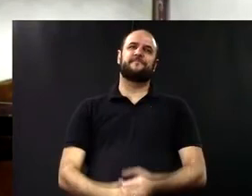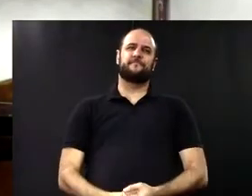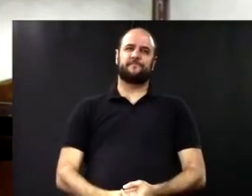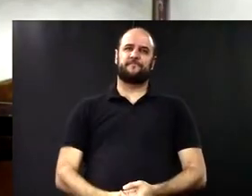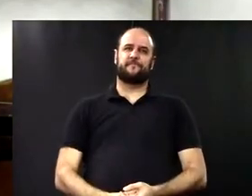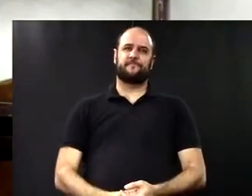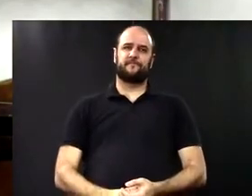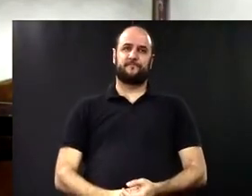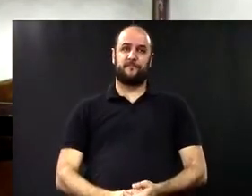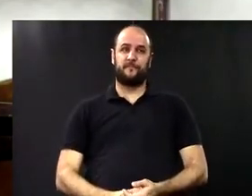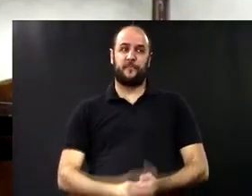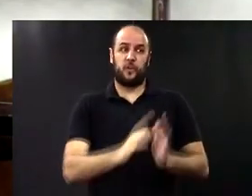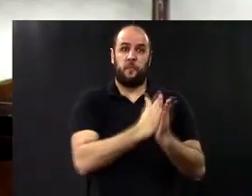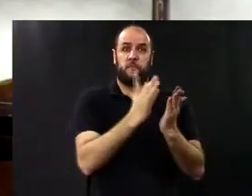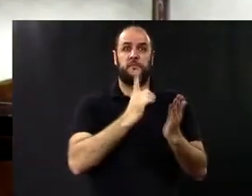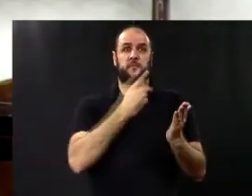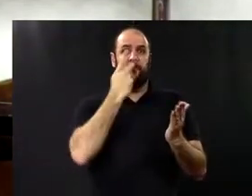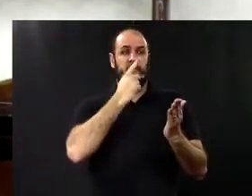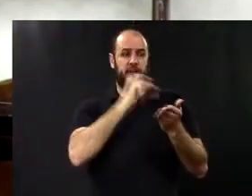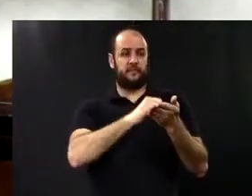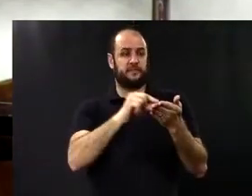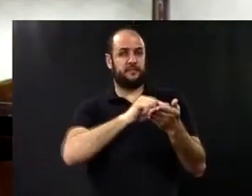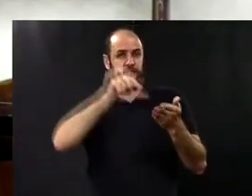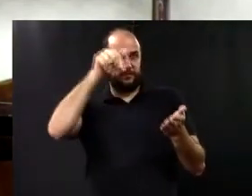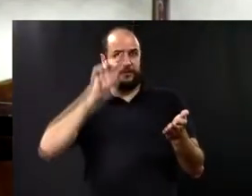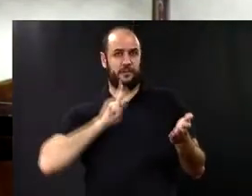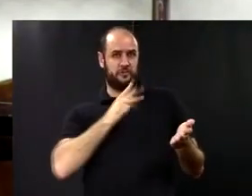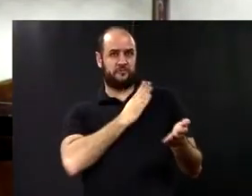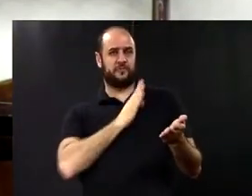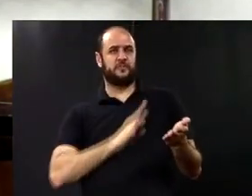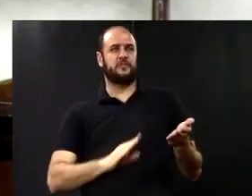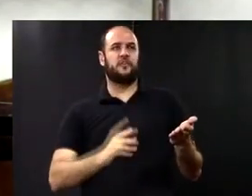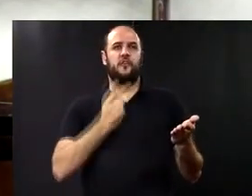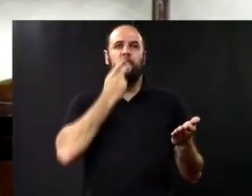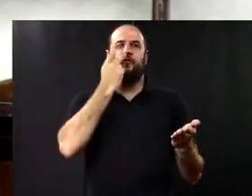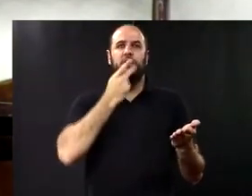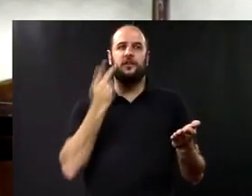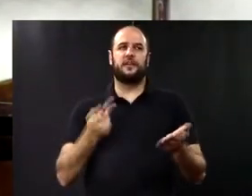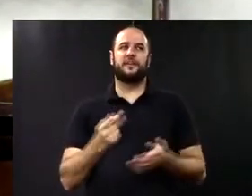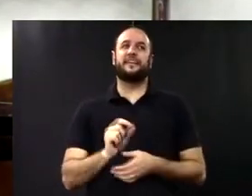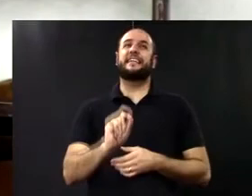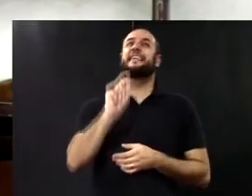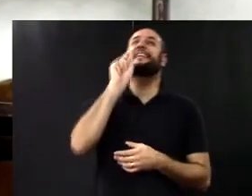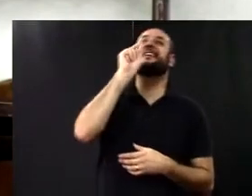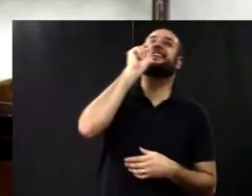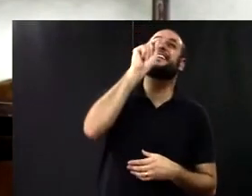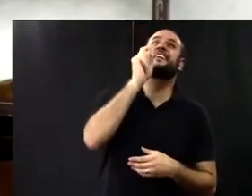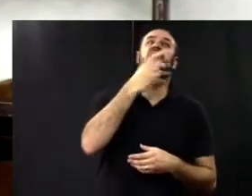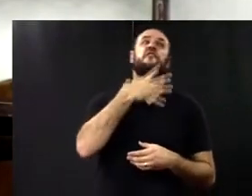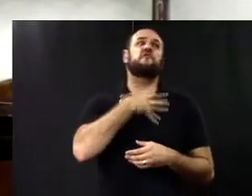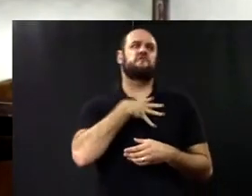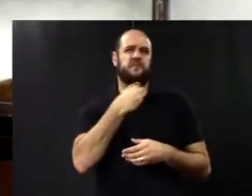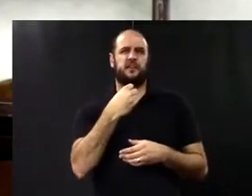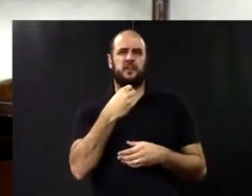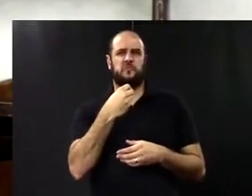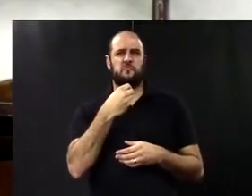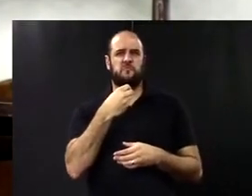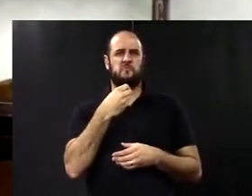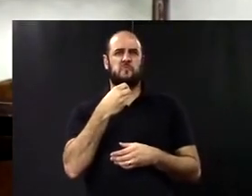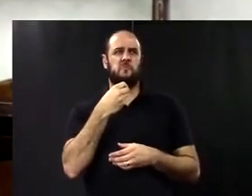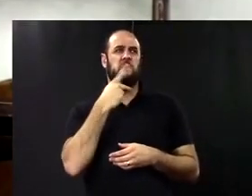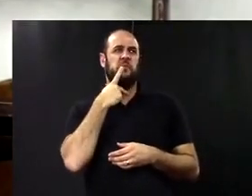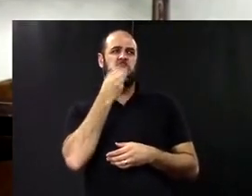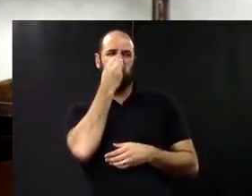uma pergunta no versículo 7. Pois que filho há que o pai não corrige? É uma